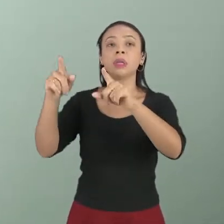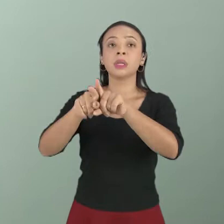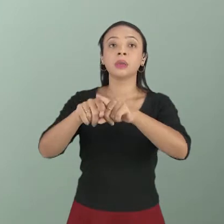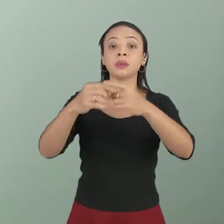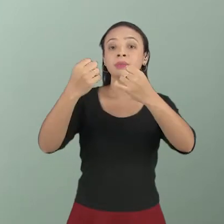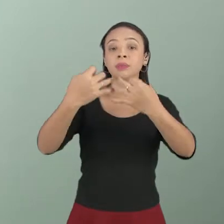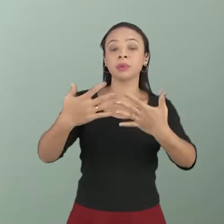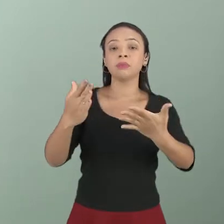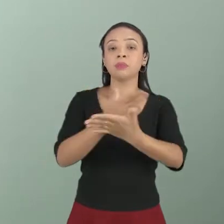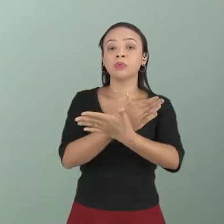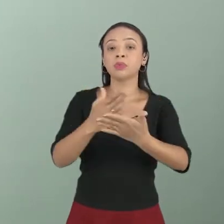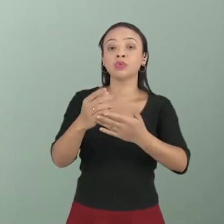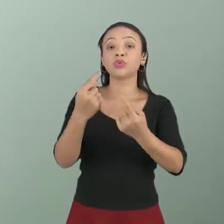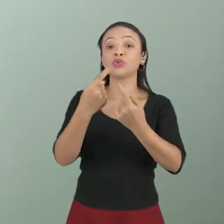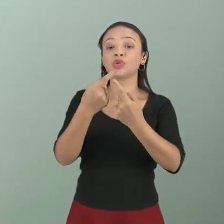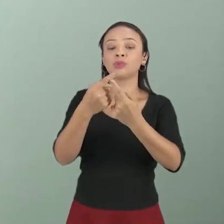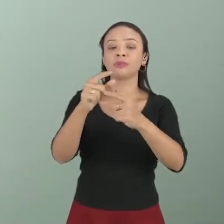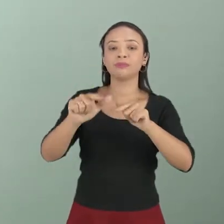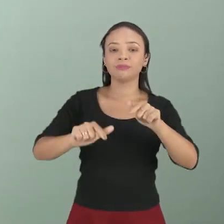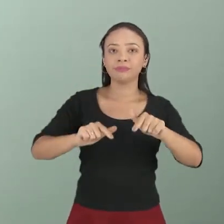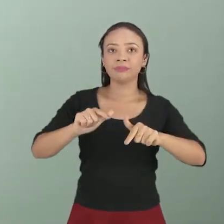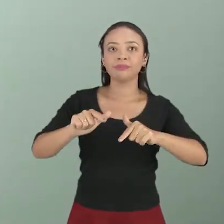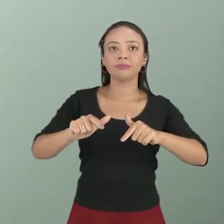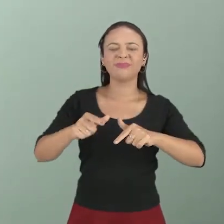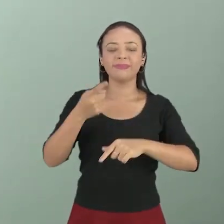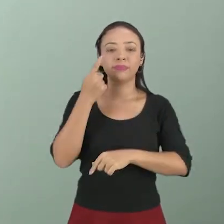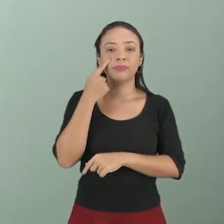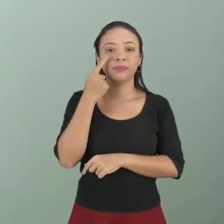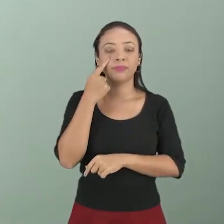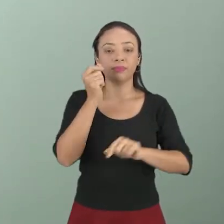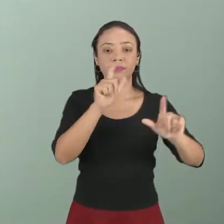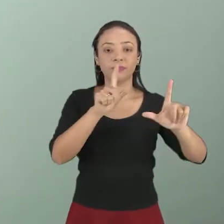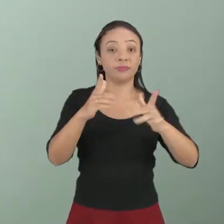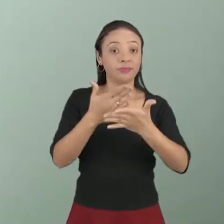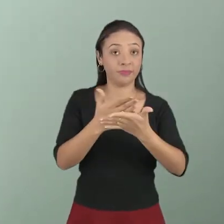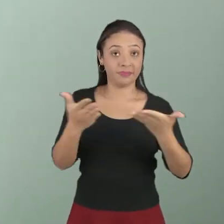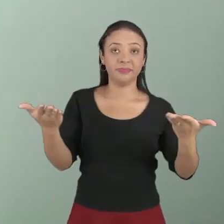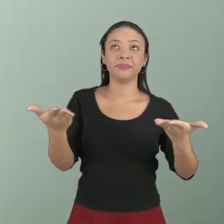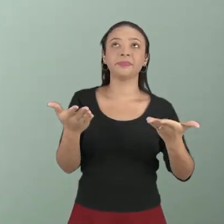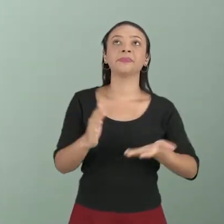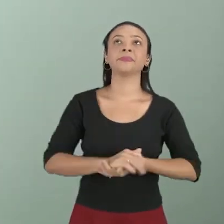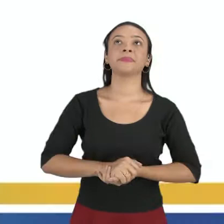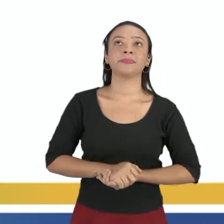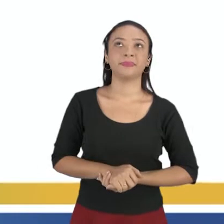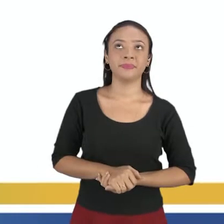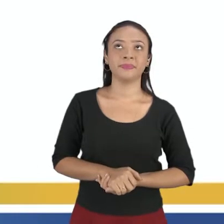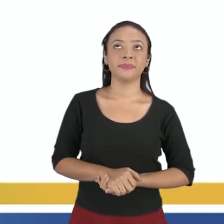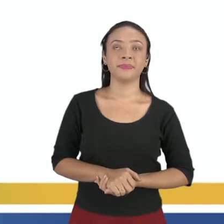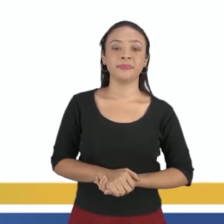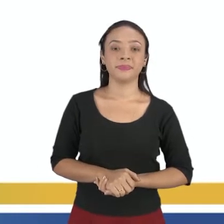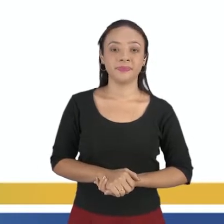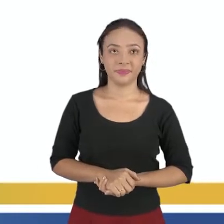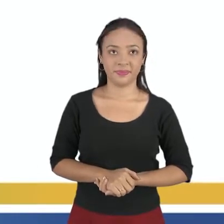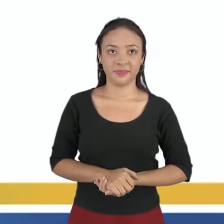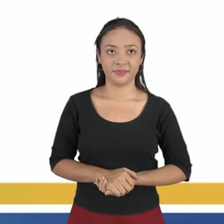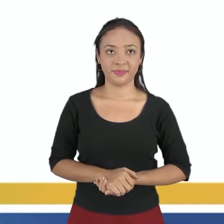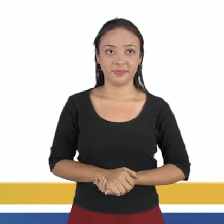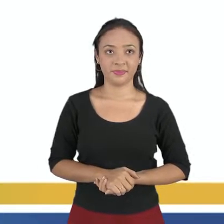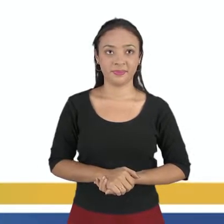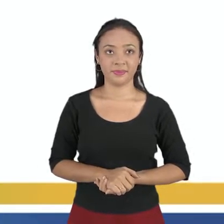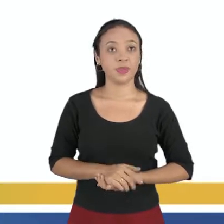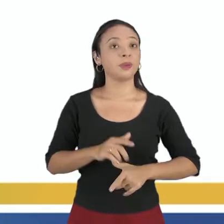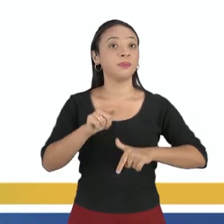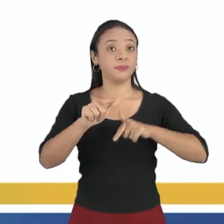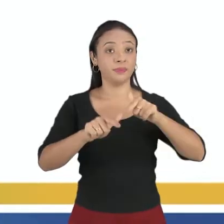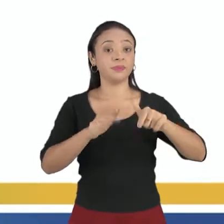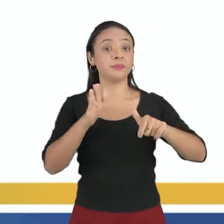também de alguns tipos de trabalho. Siga comigo que nós vamos começar agora. Olha só, trabalho, como